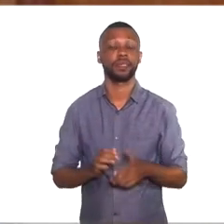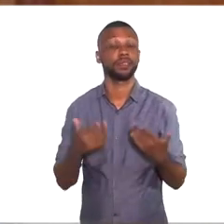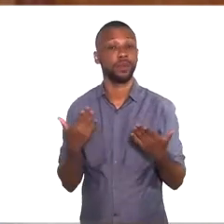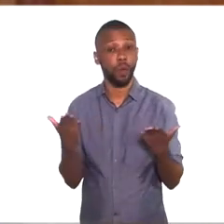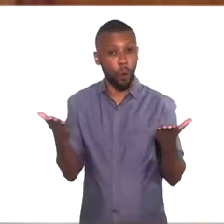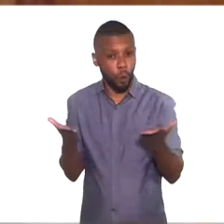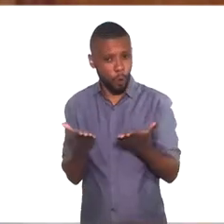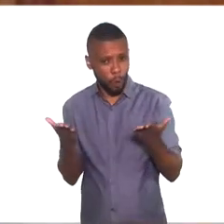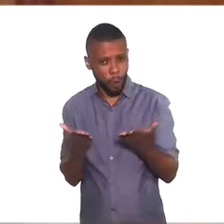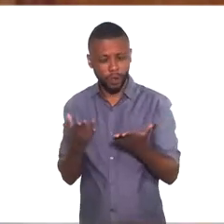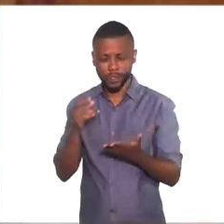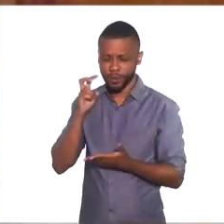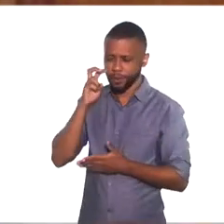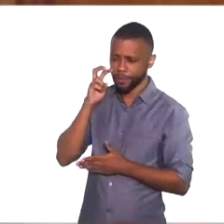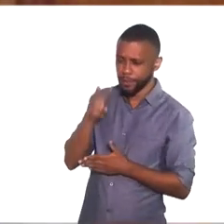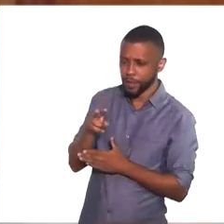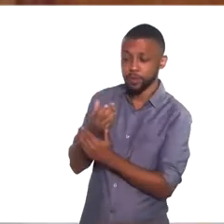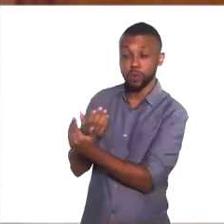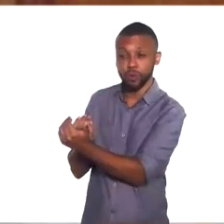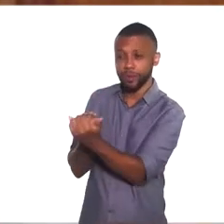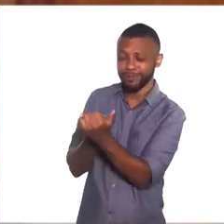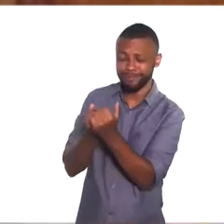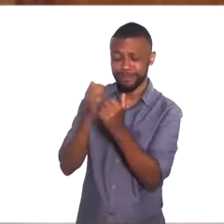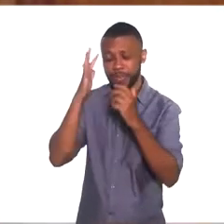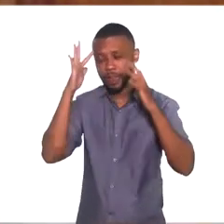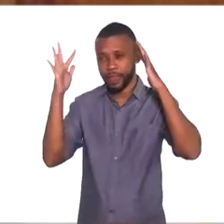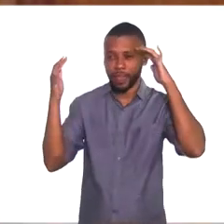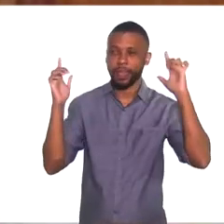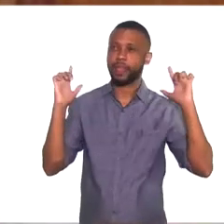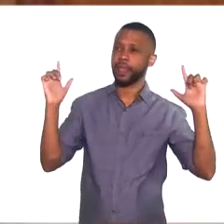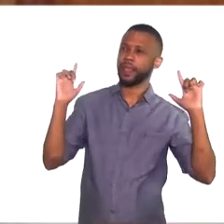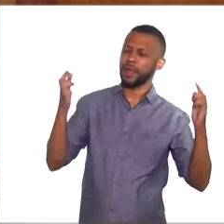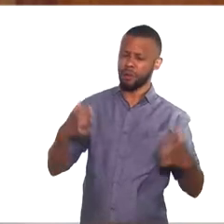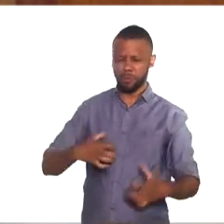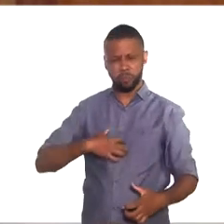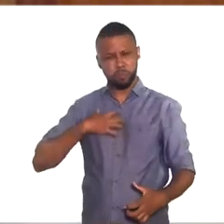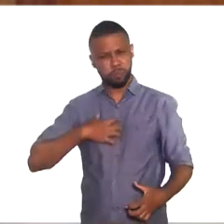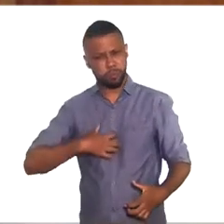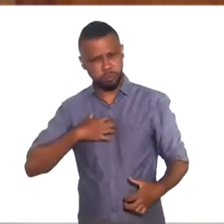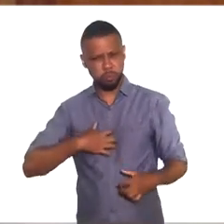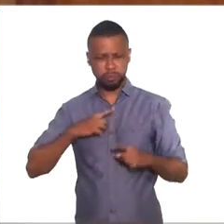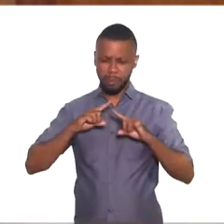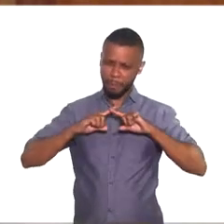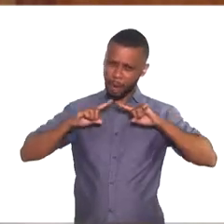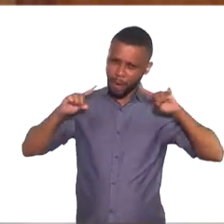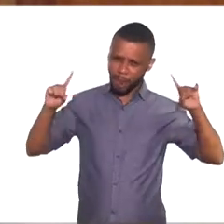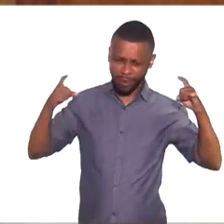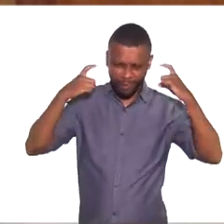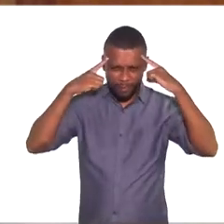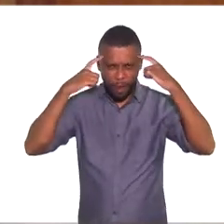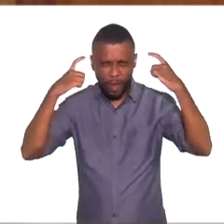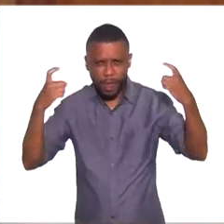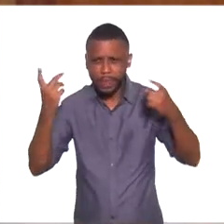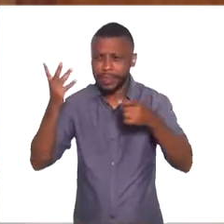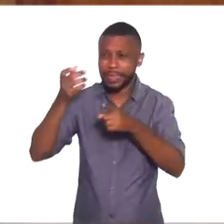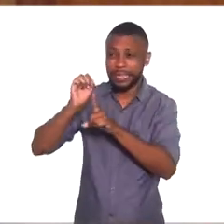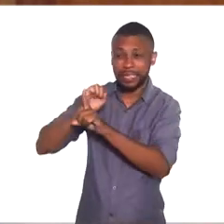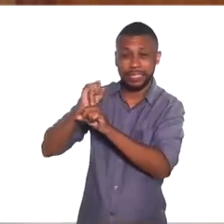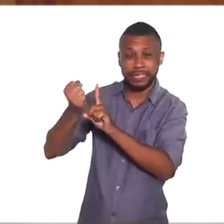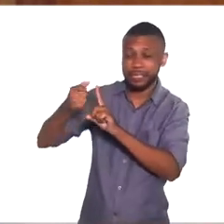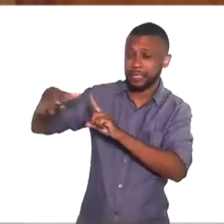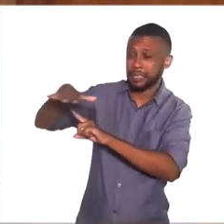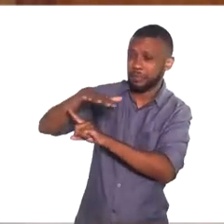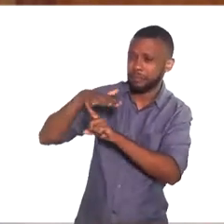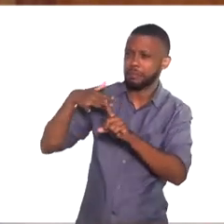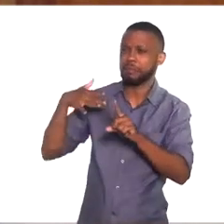paróquia então vejo que hoje quando vejo o jovem meio desvairado longe revoltado muitas